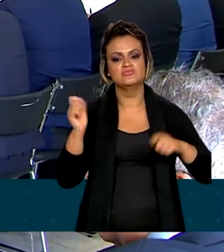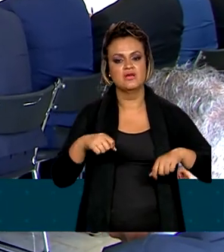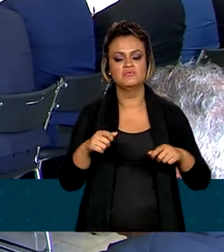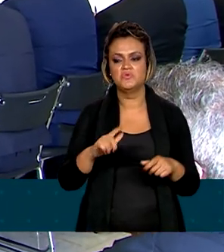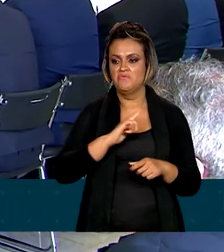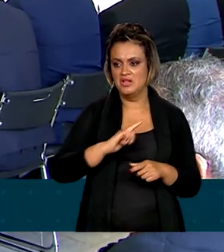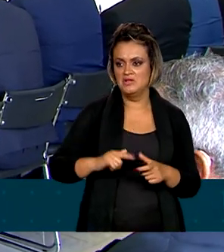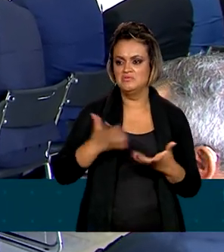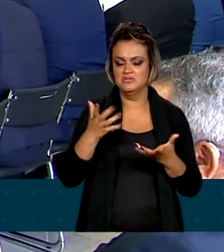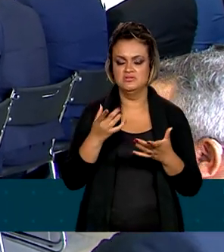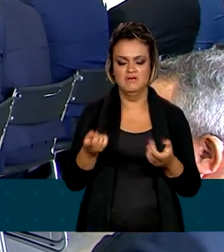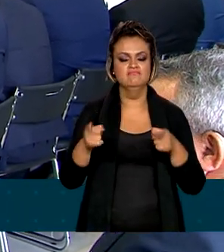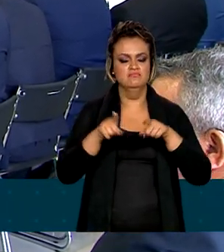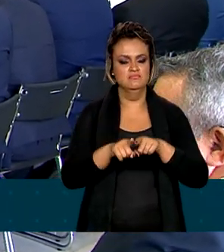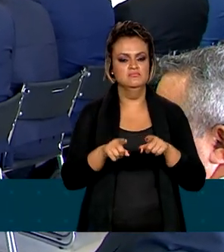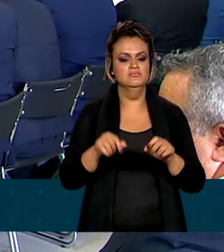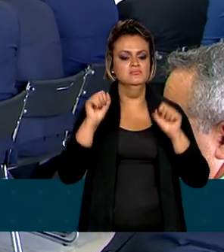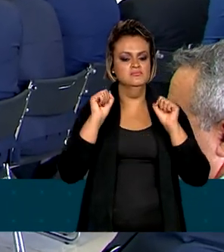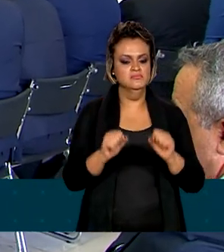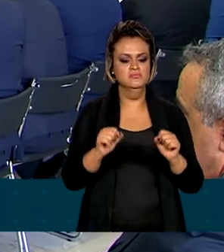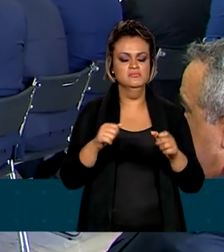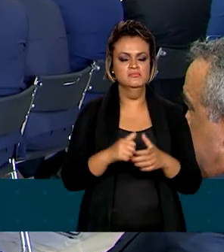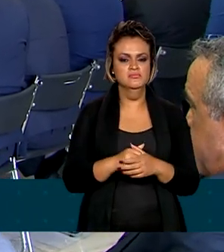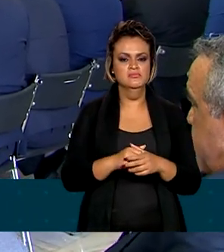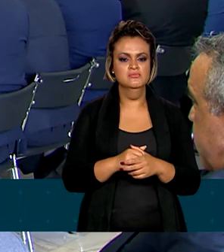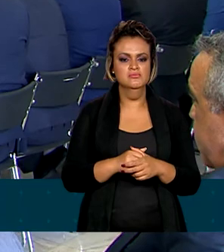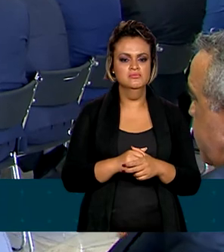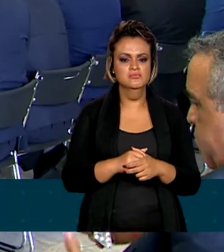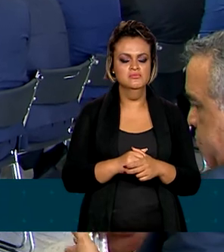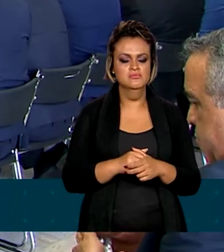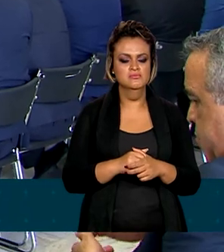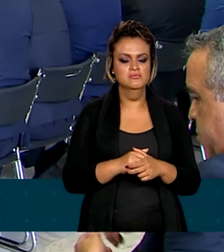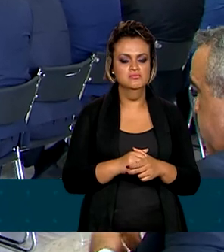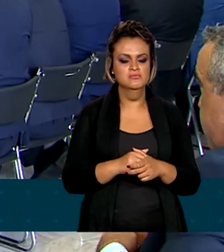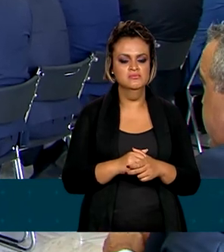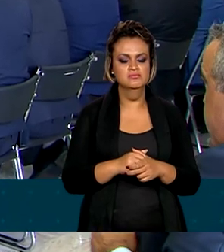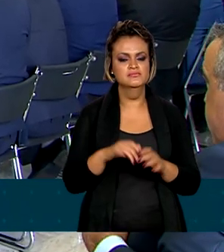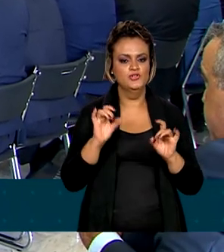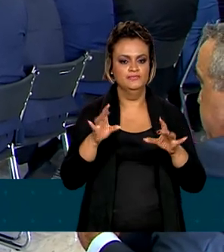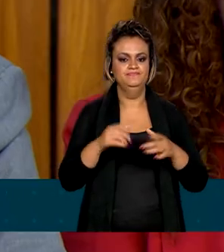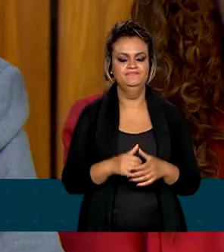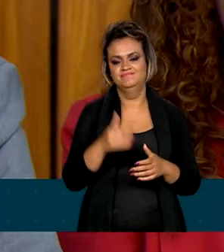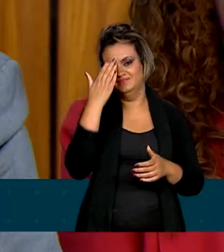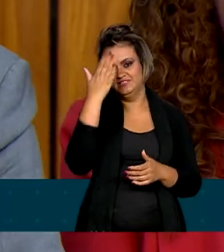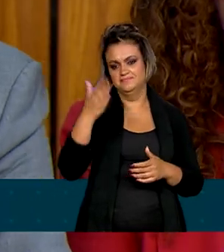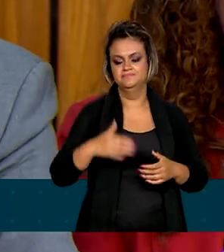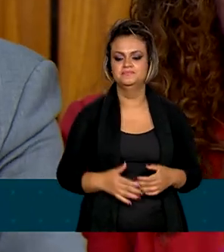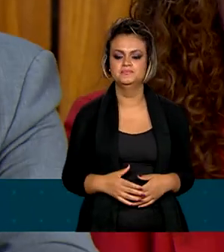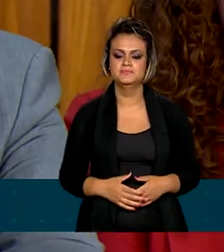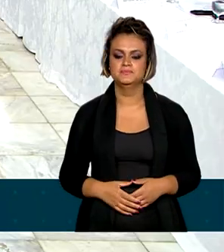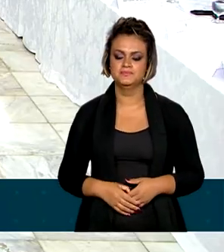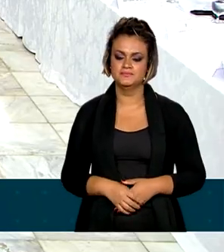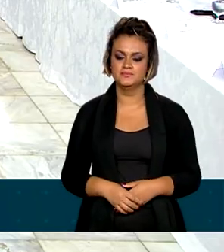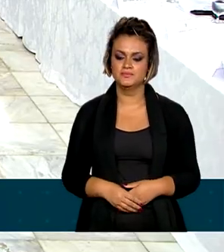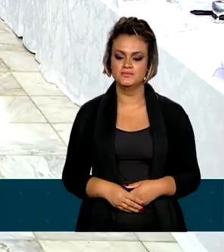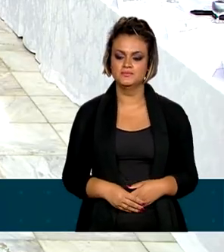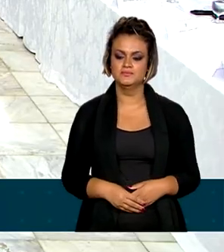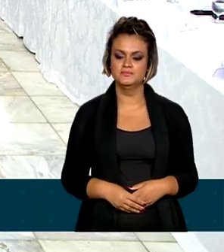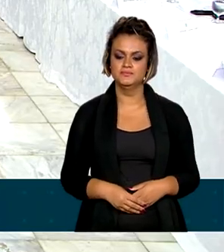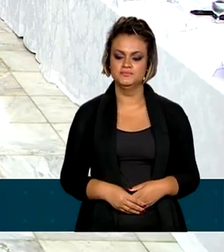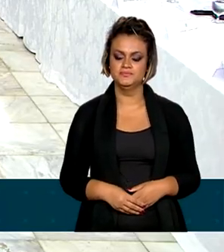que quiserem ser parceiros nessa retomada também, ele participar desse esforço. Era isso, muito obrigado.